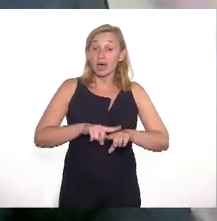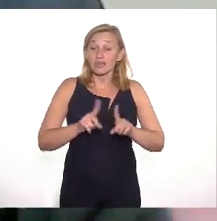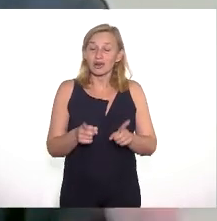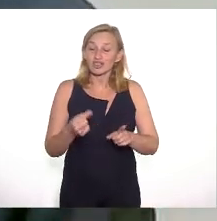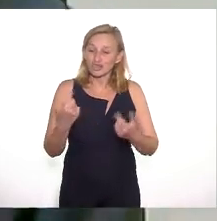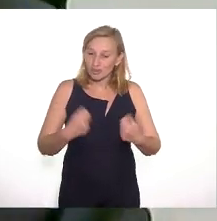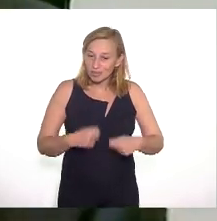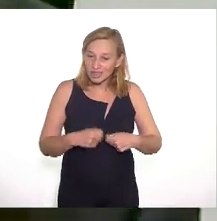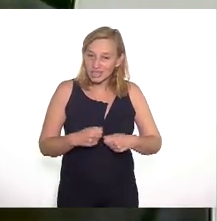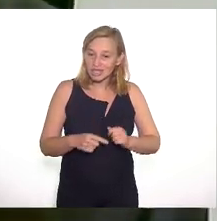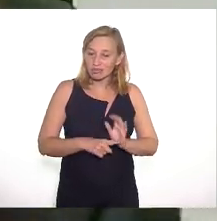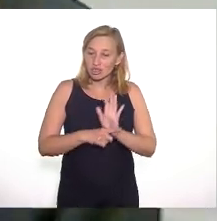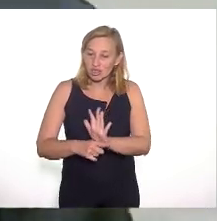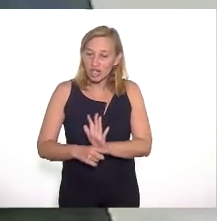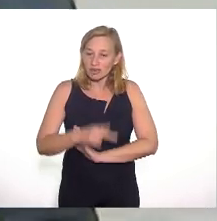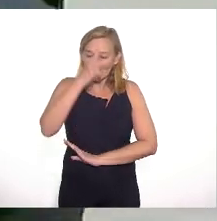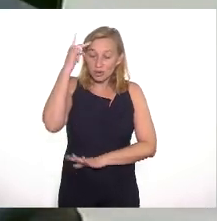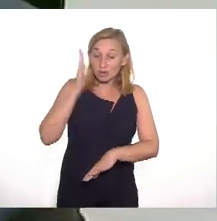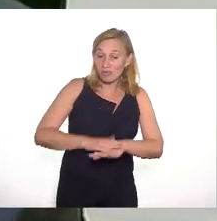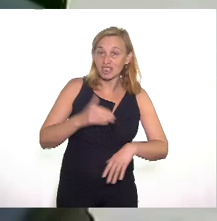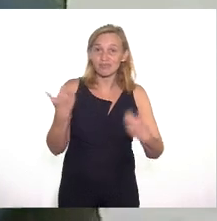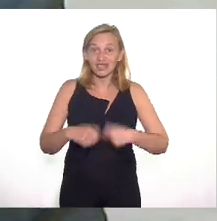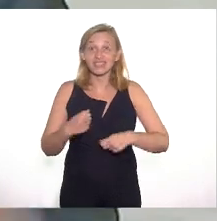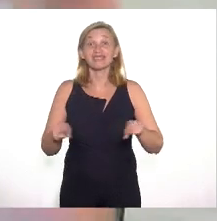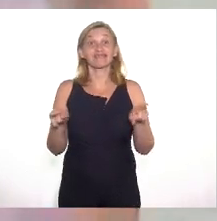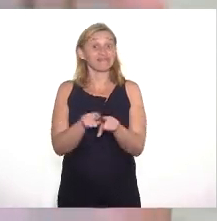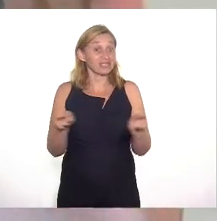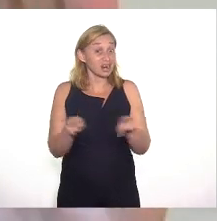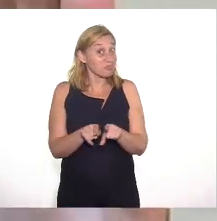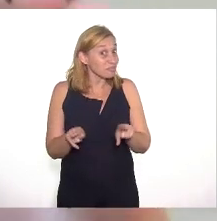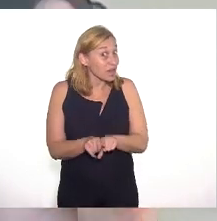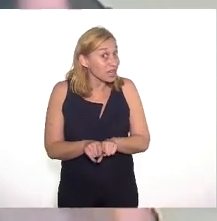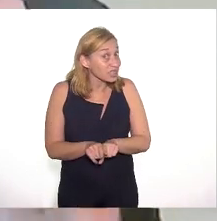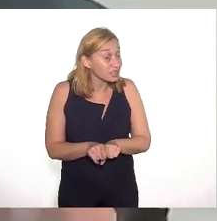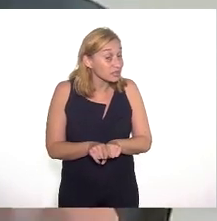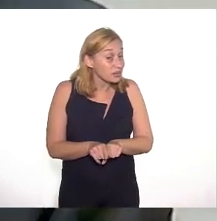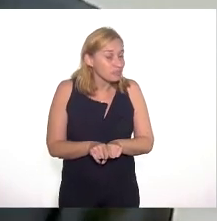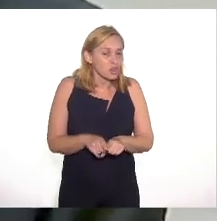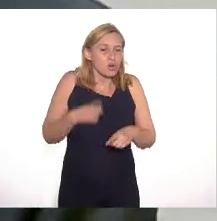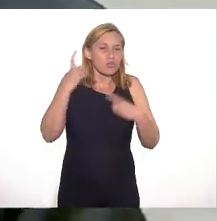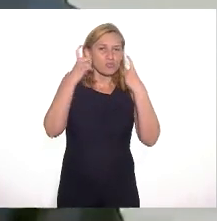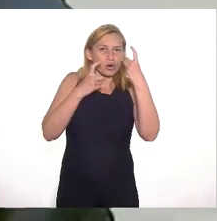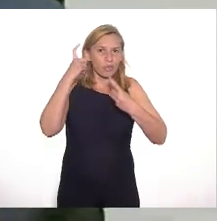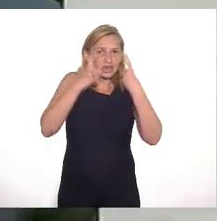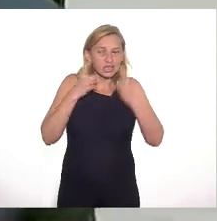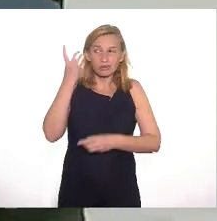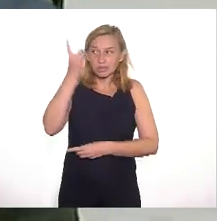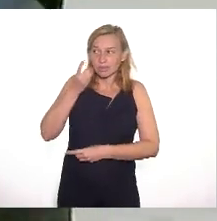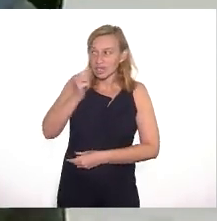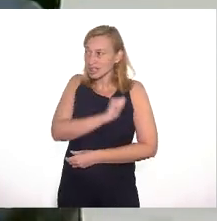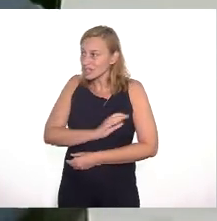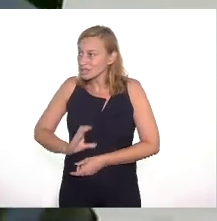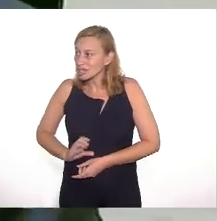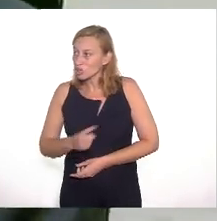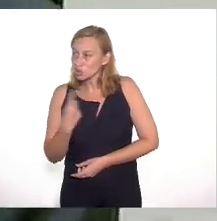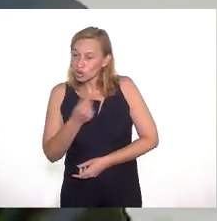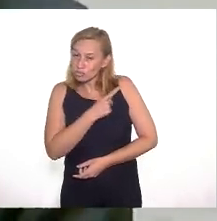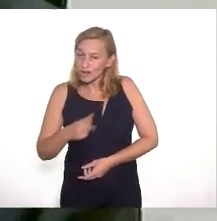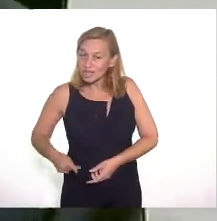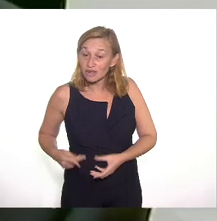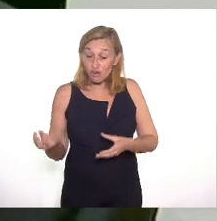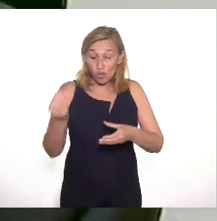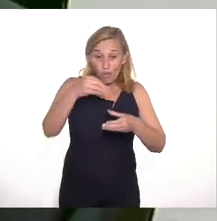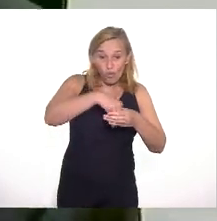atendimento para os que mais precisam. Além disso, uma preocupação do deputado André Siciliano, nosso presidente, foi